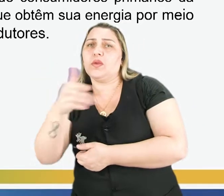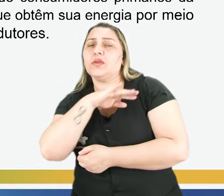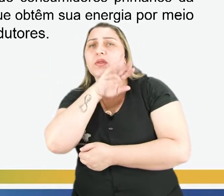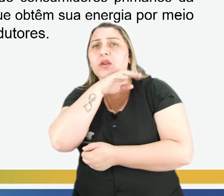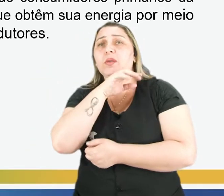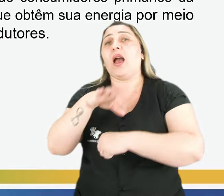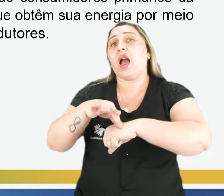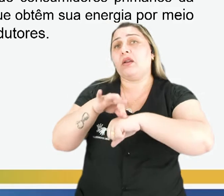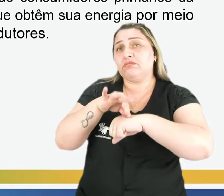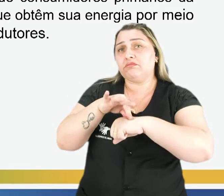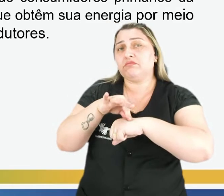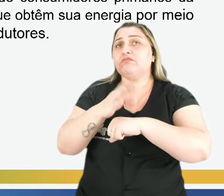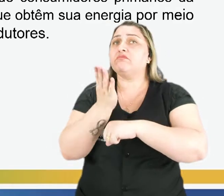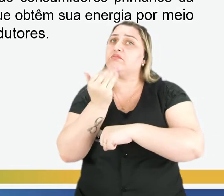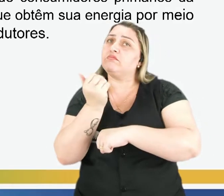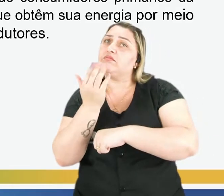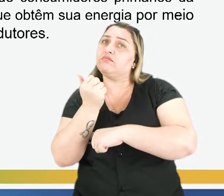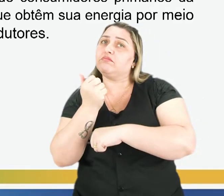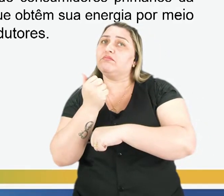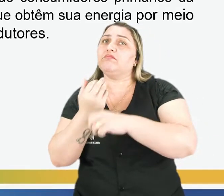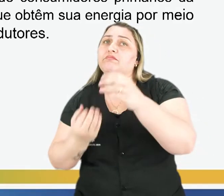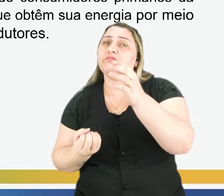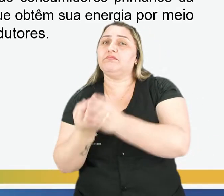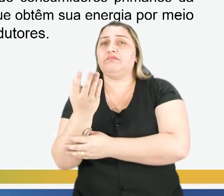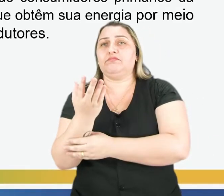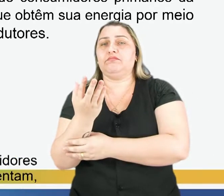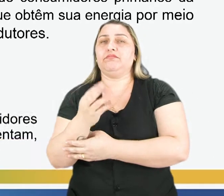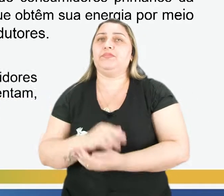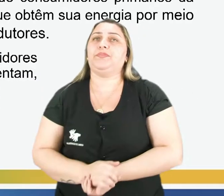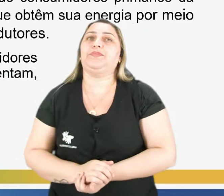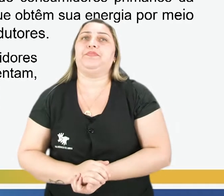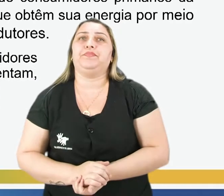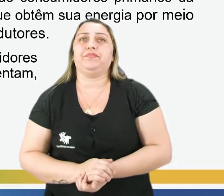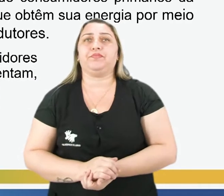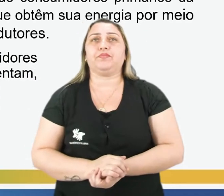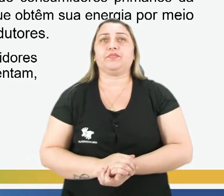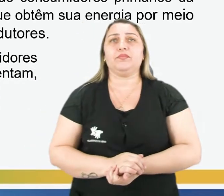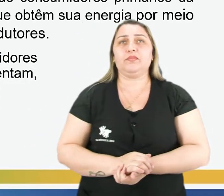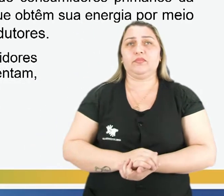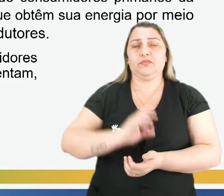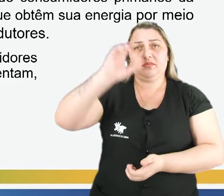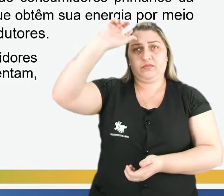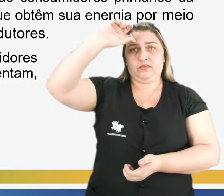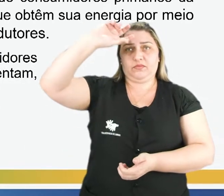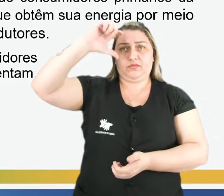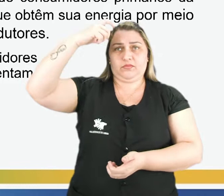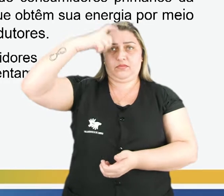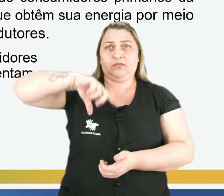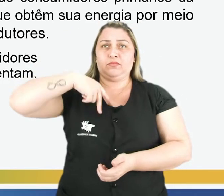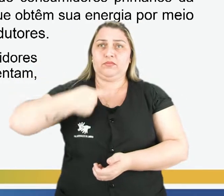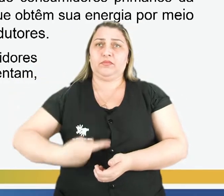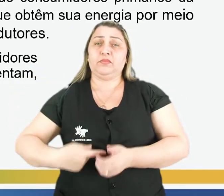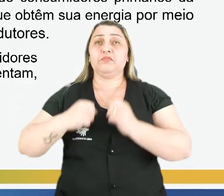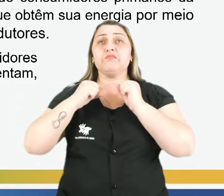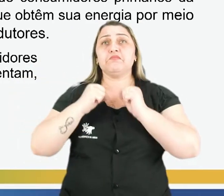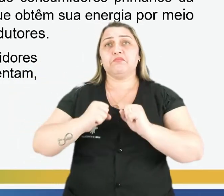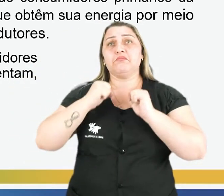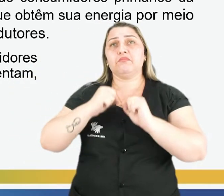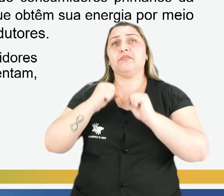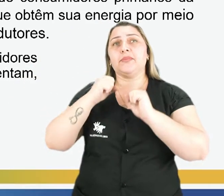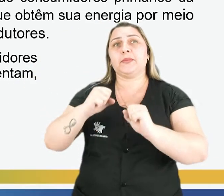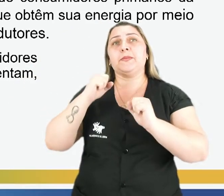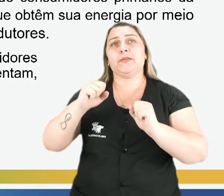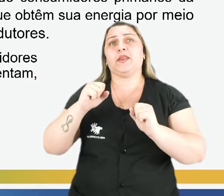sua vez, se alimentam dos produtores. Os seres humanos podem ser